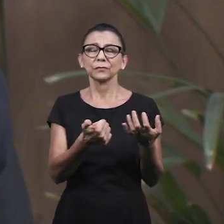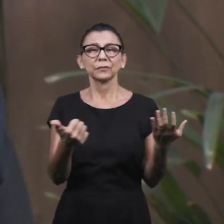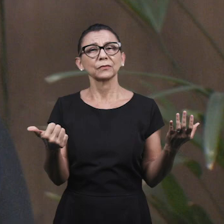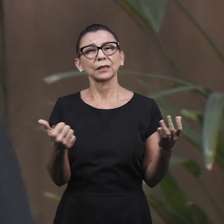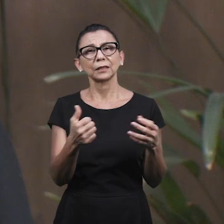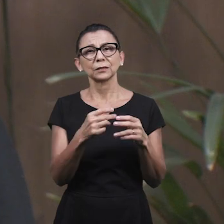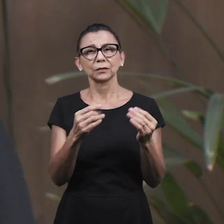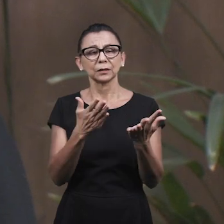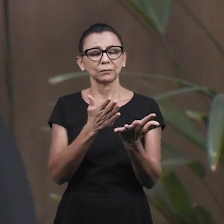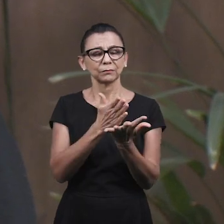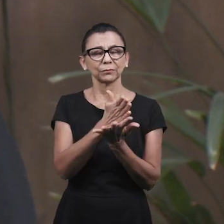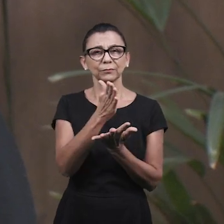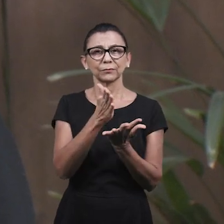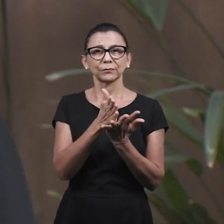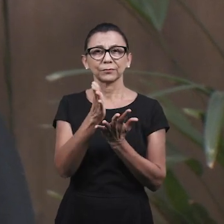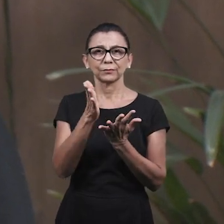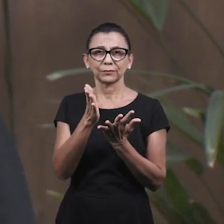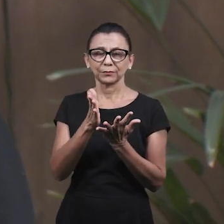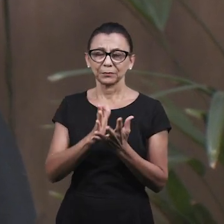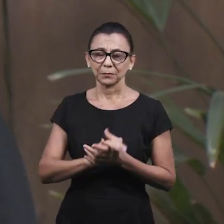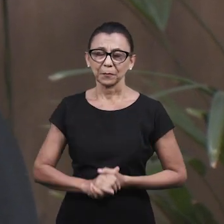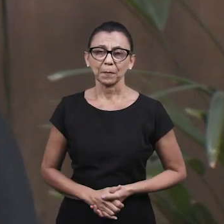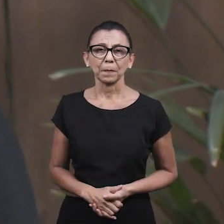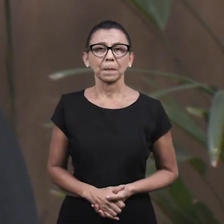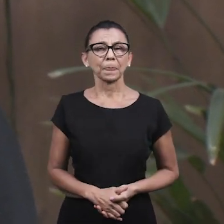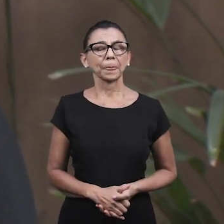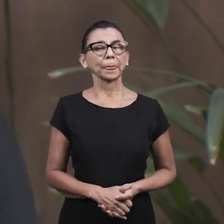tem vertentes. Como é o caso do ídolo.